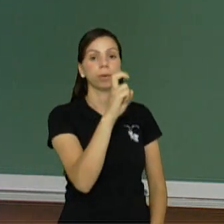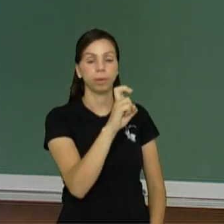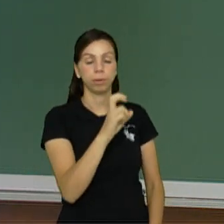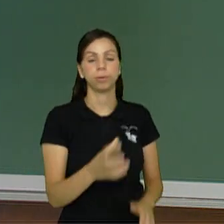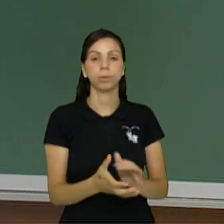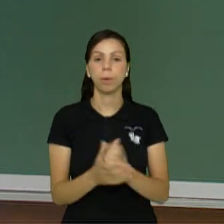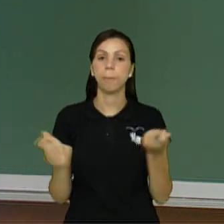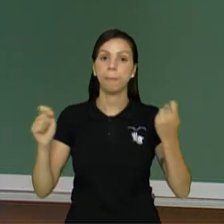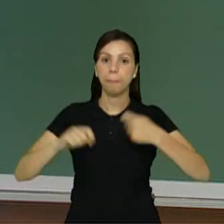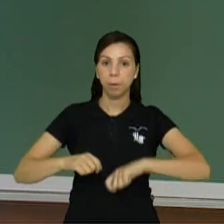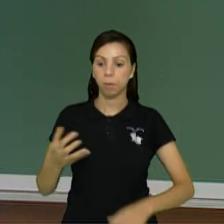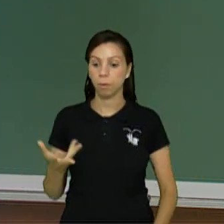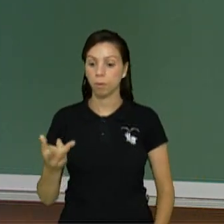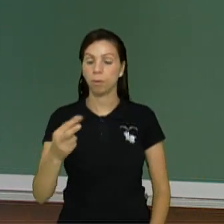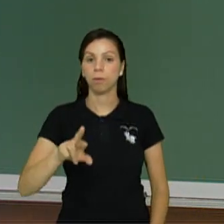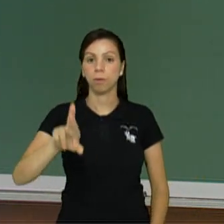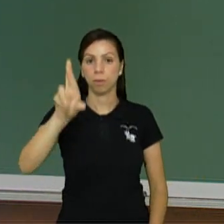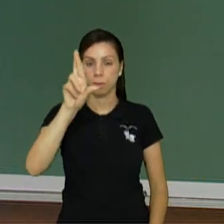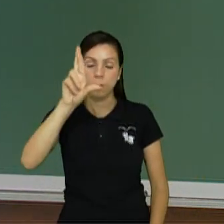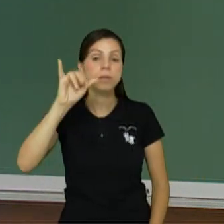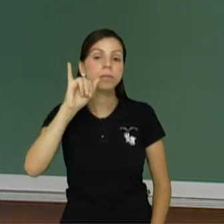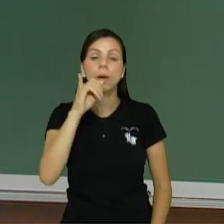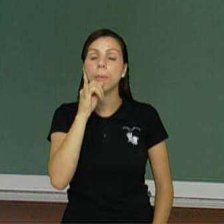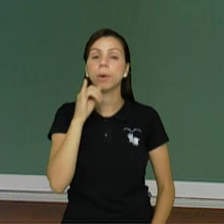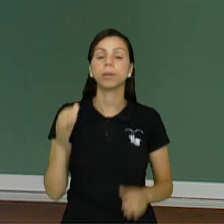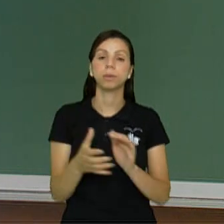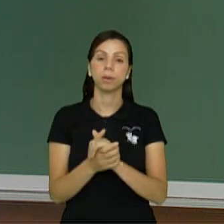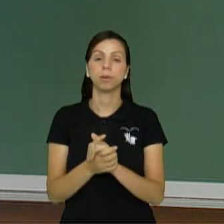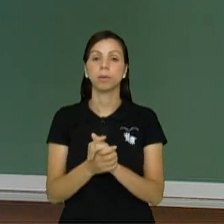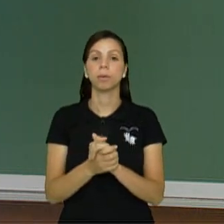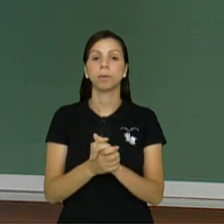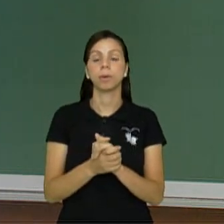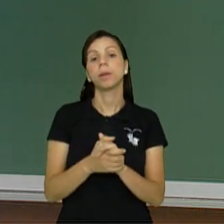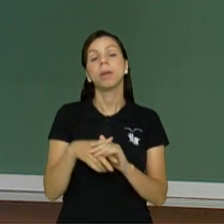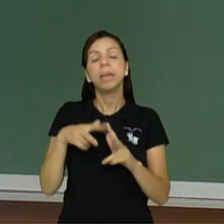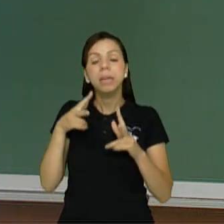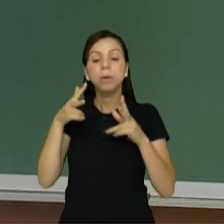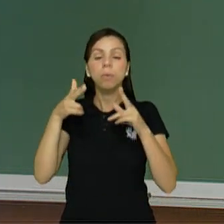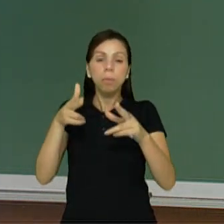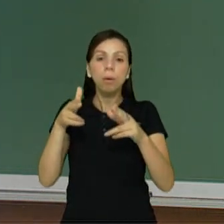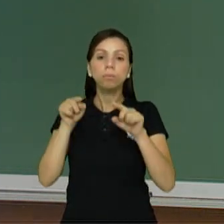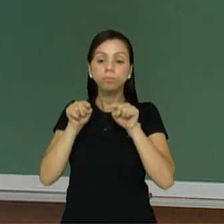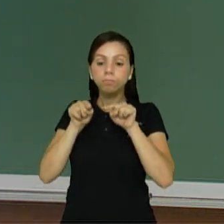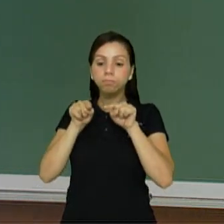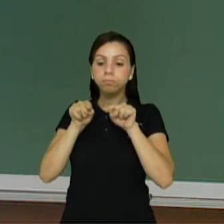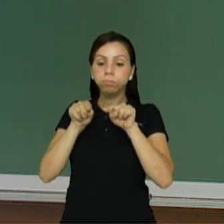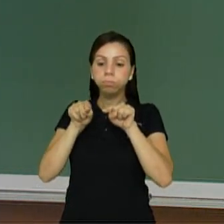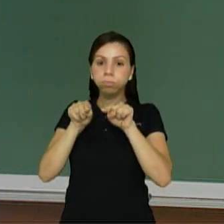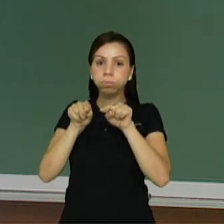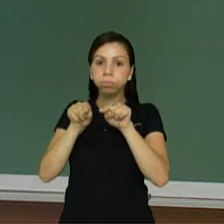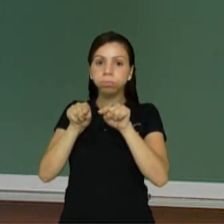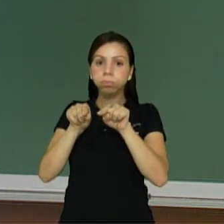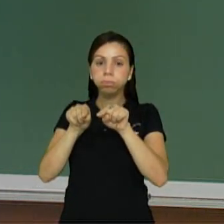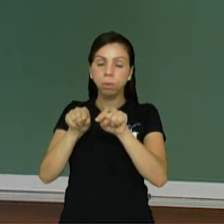você determinar a velocidade relativa caso eles estejam se movimentando na mesma direção e no mesmo sentido. Pessoal, olha só, um